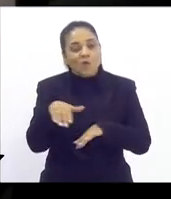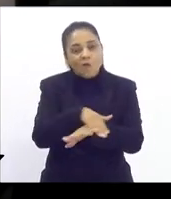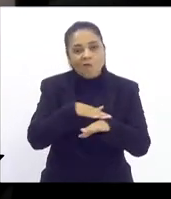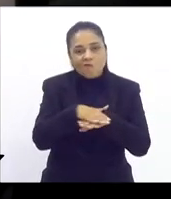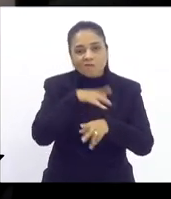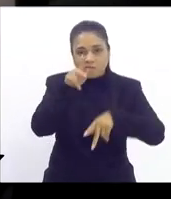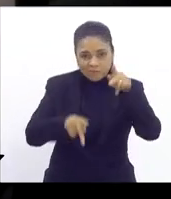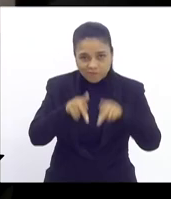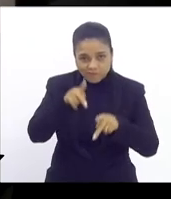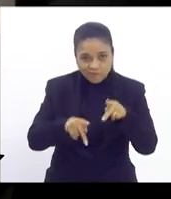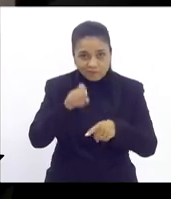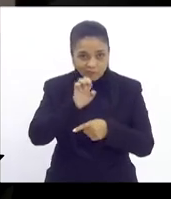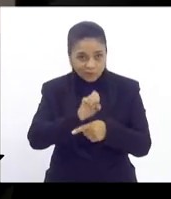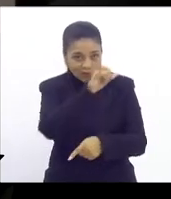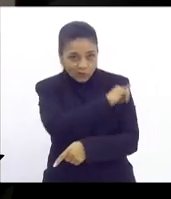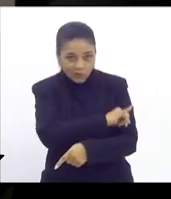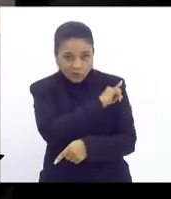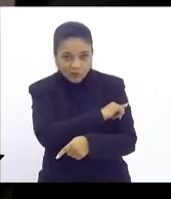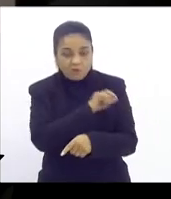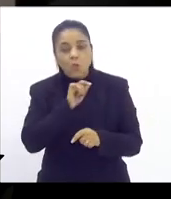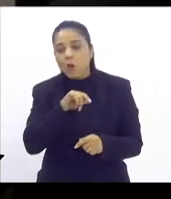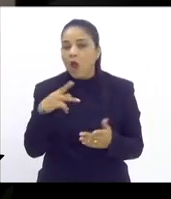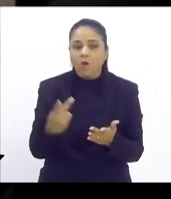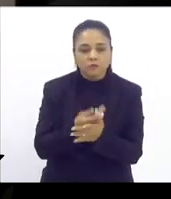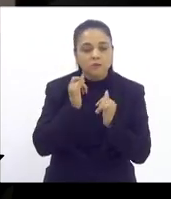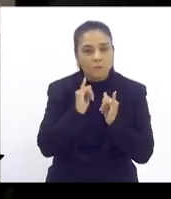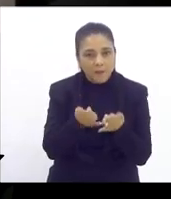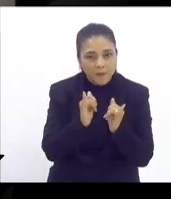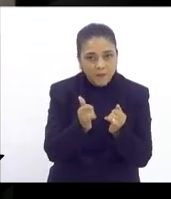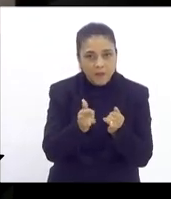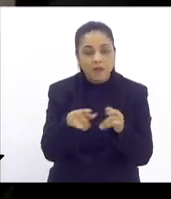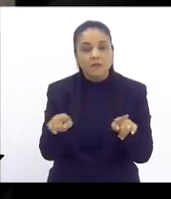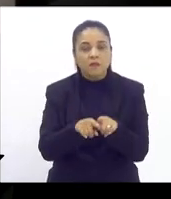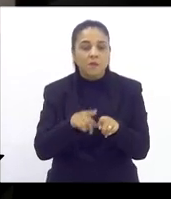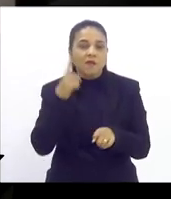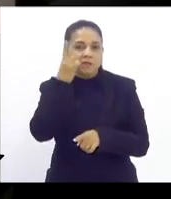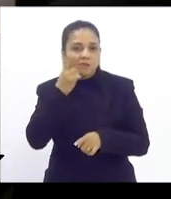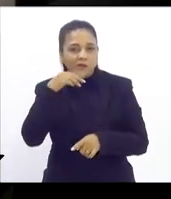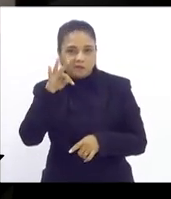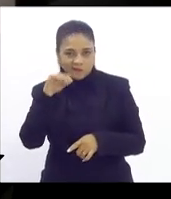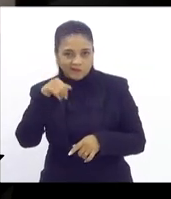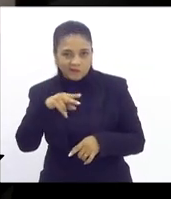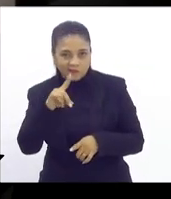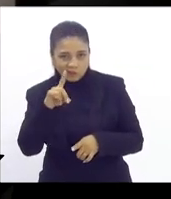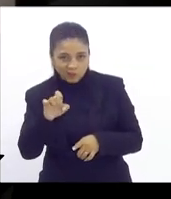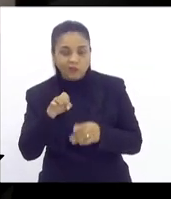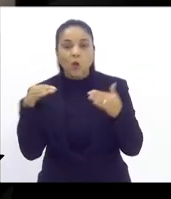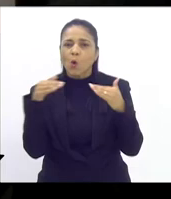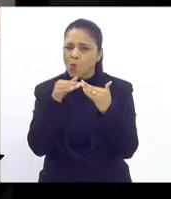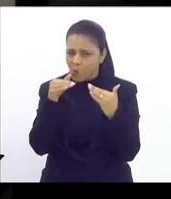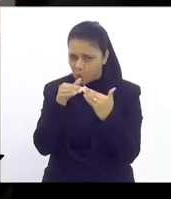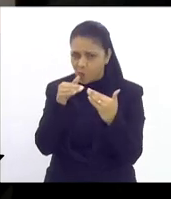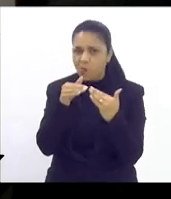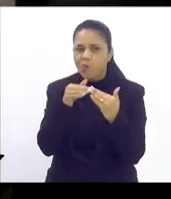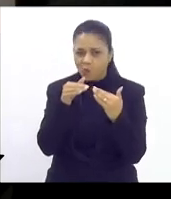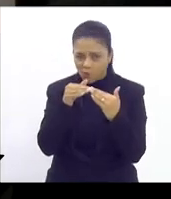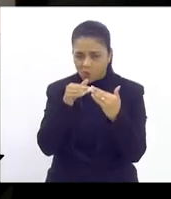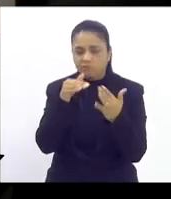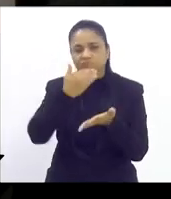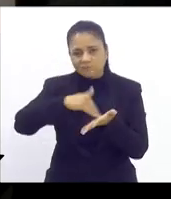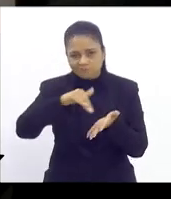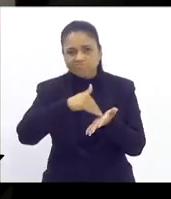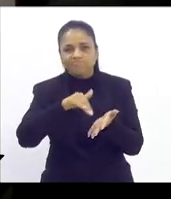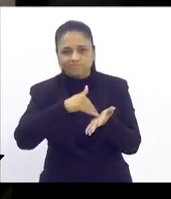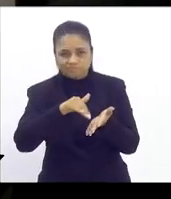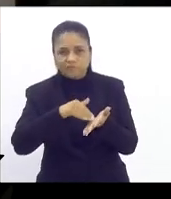Rio de Janeiro sobre o que que tá acontecendo e também como foi colocado pelo Deputado Tandy concordo com o que tem sido dito pelo secretário